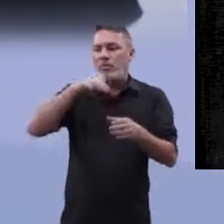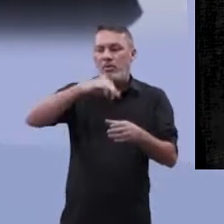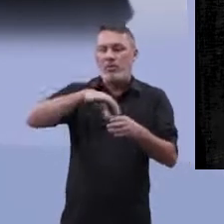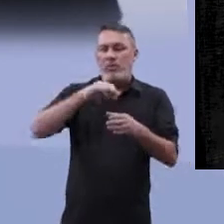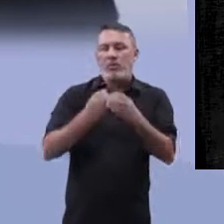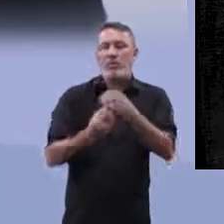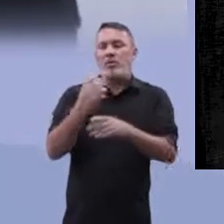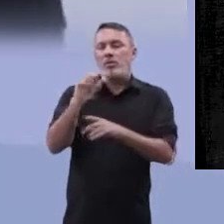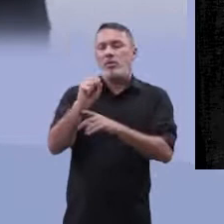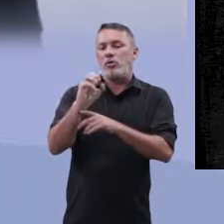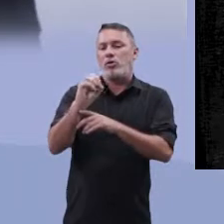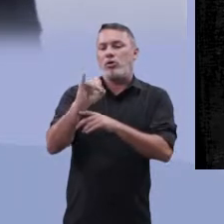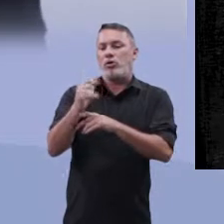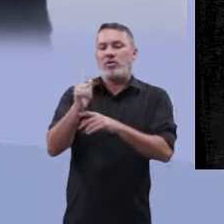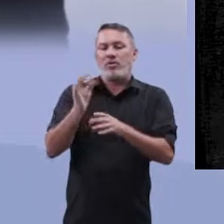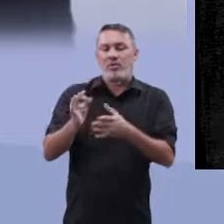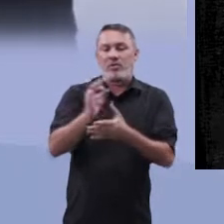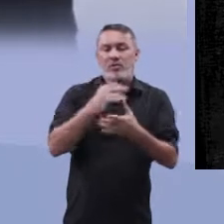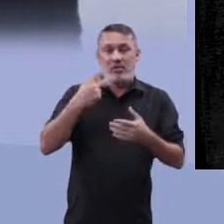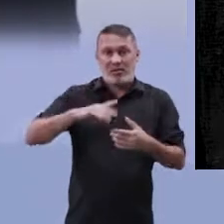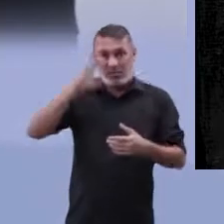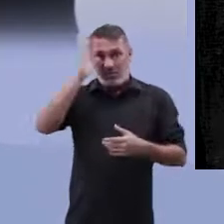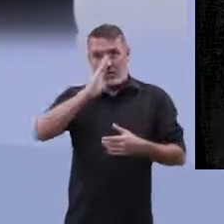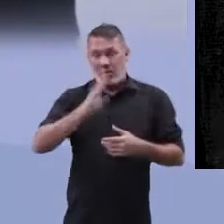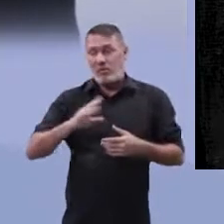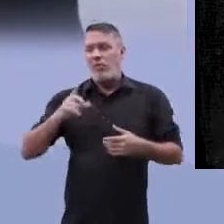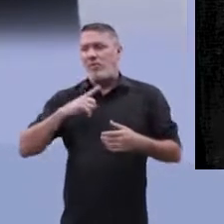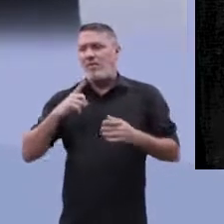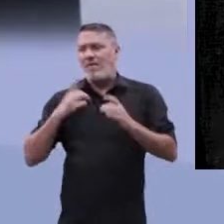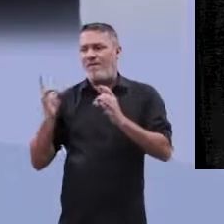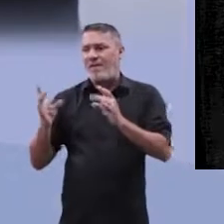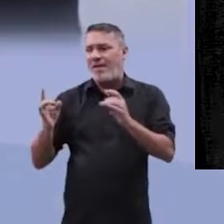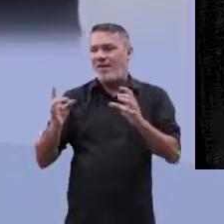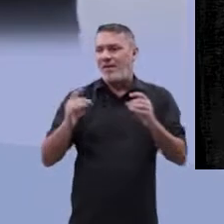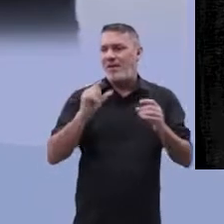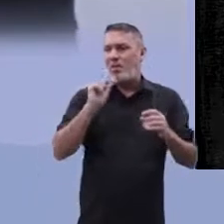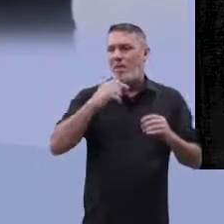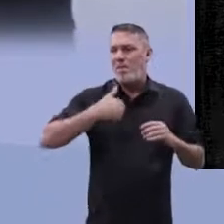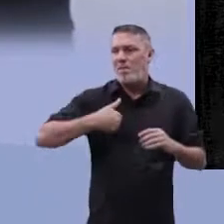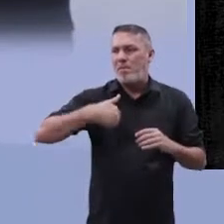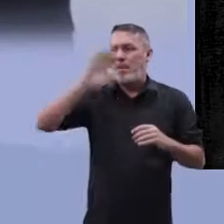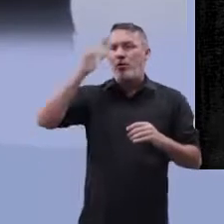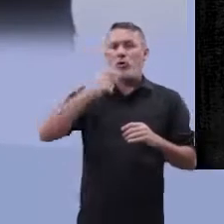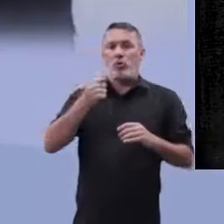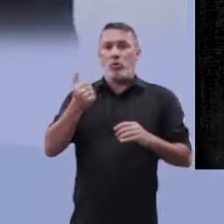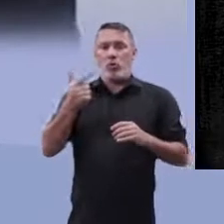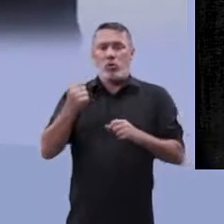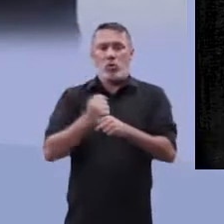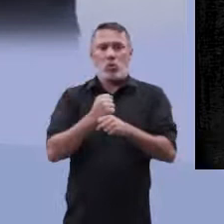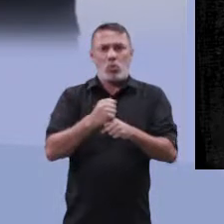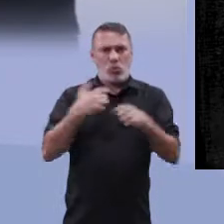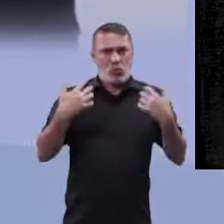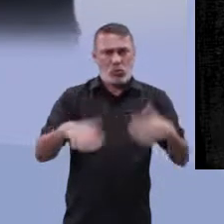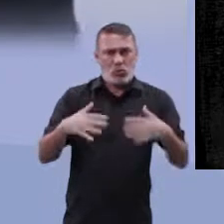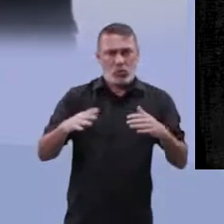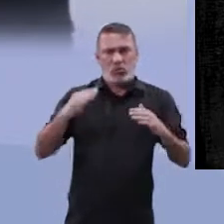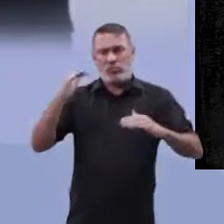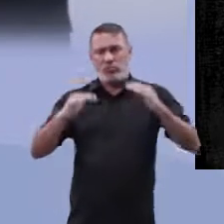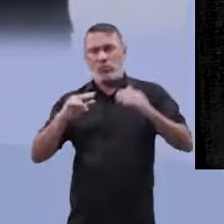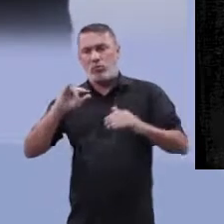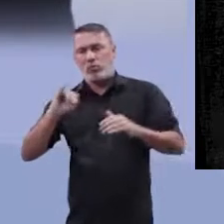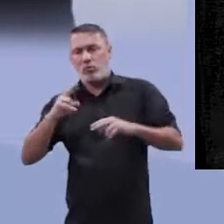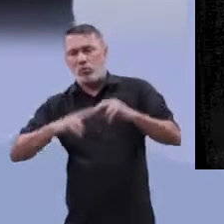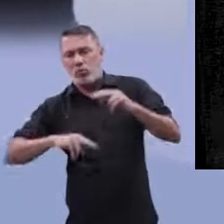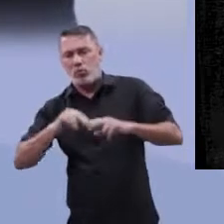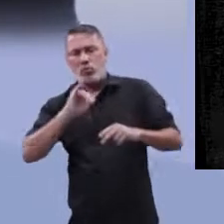4,129 milhões de toneladas no mês de julho de 2012 e registraram um aumento em relação ao mês de julho de